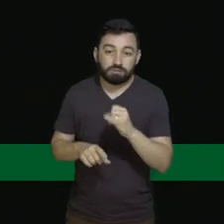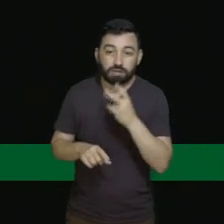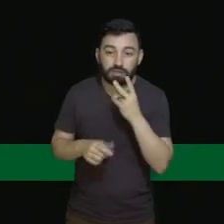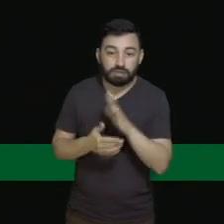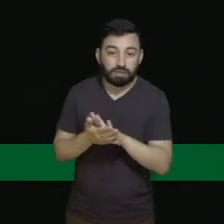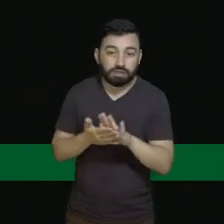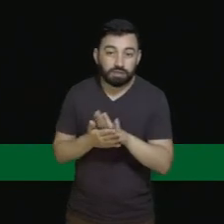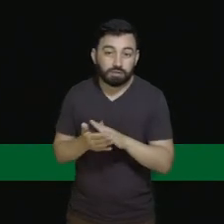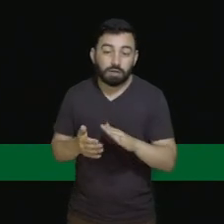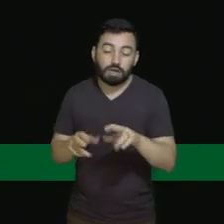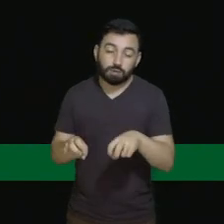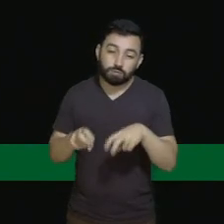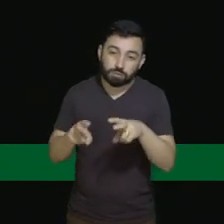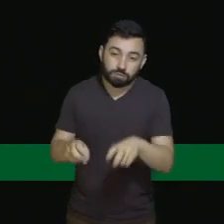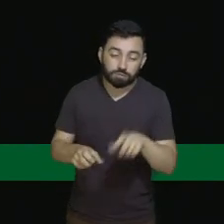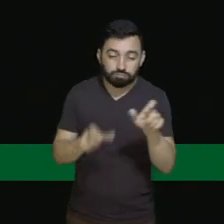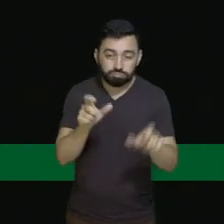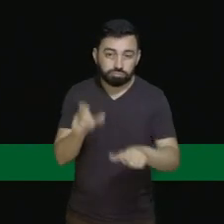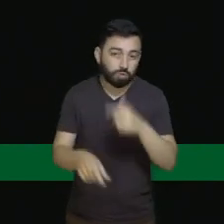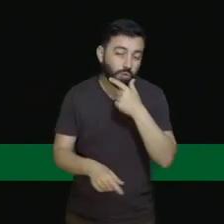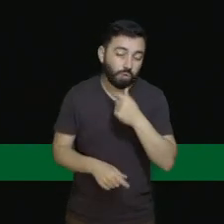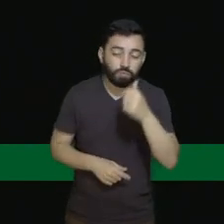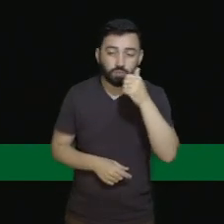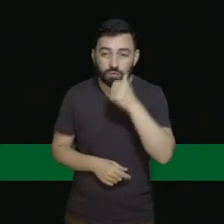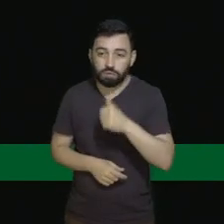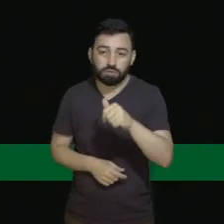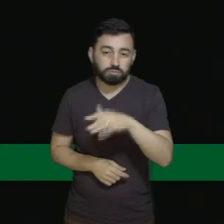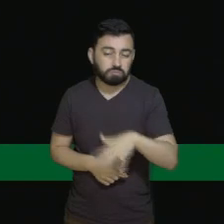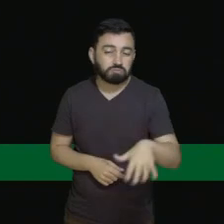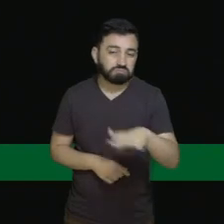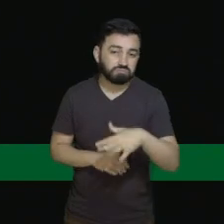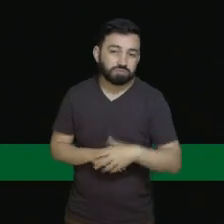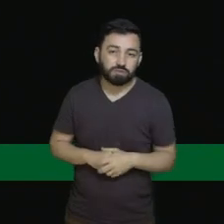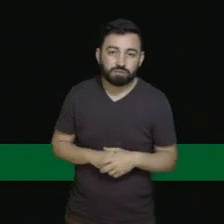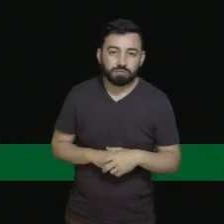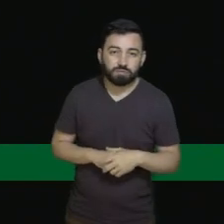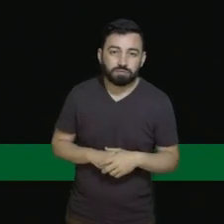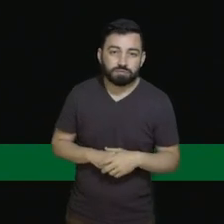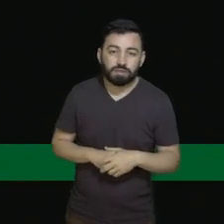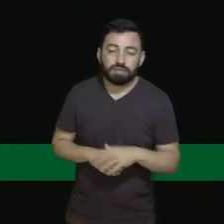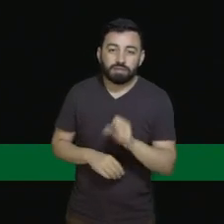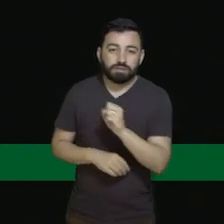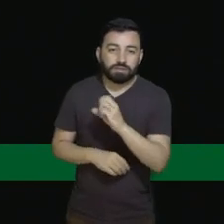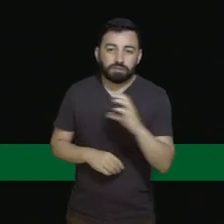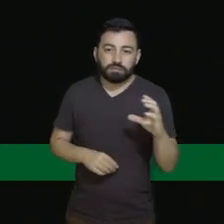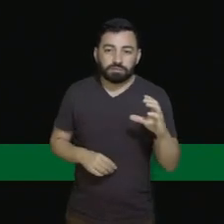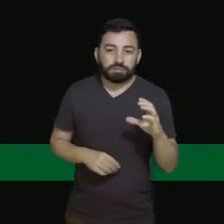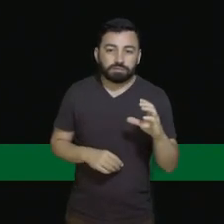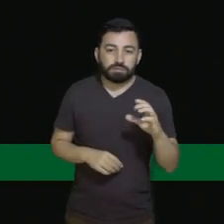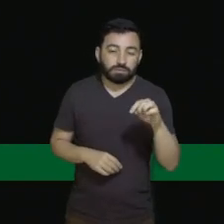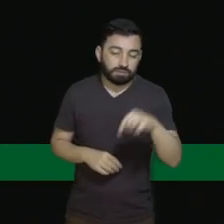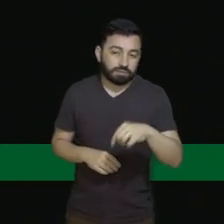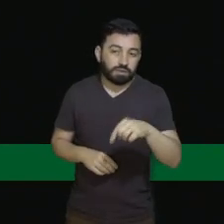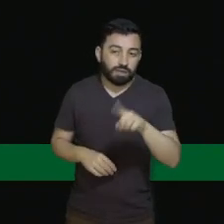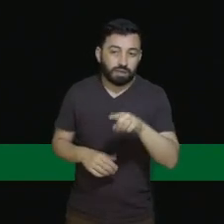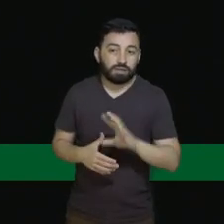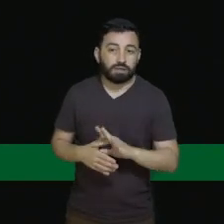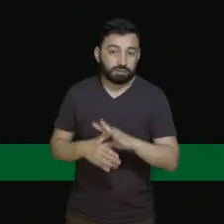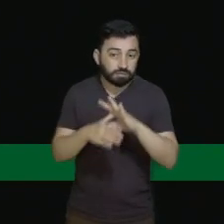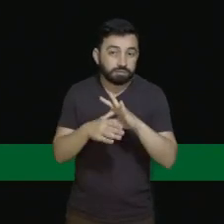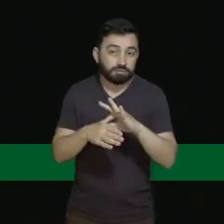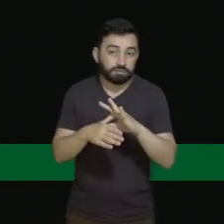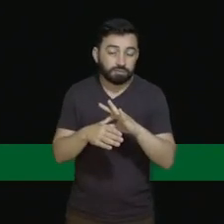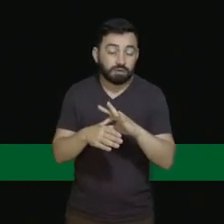agricultores e de agricultoras. Santa Catarina é um estado líder